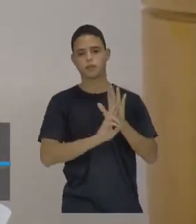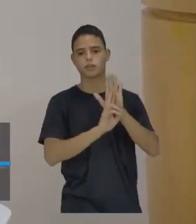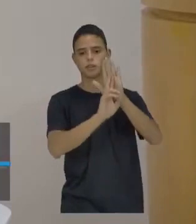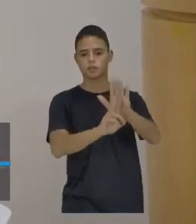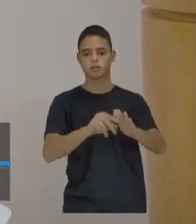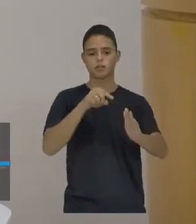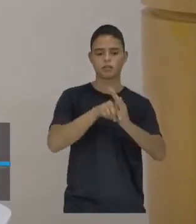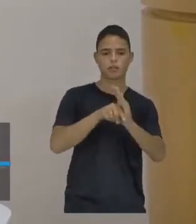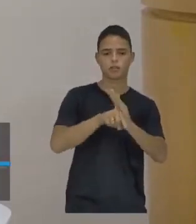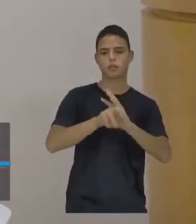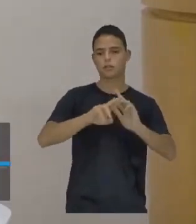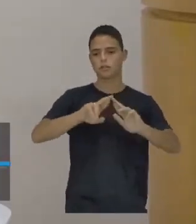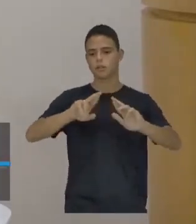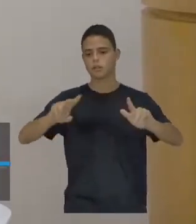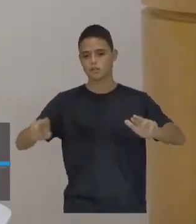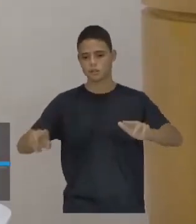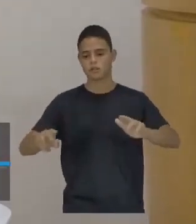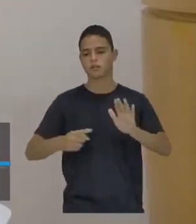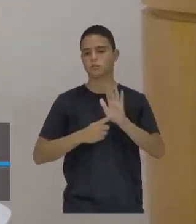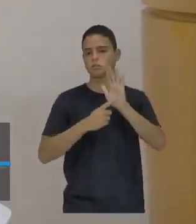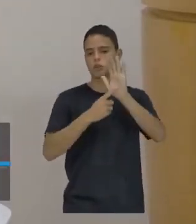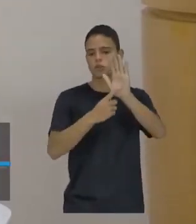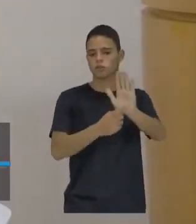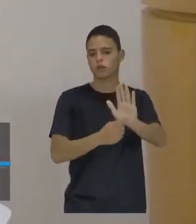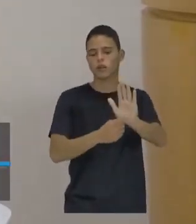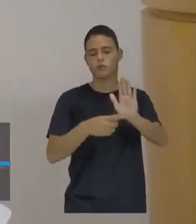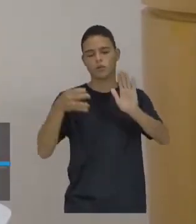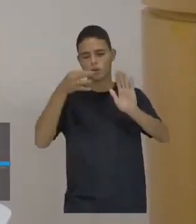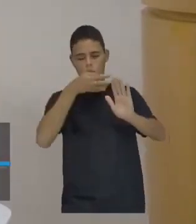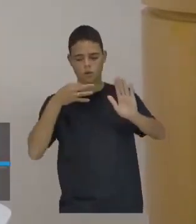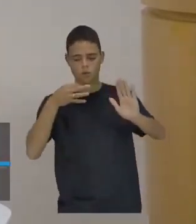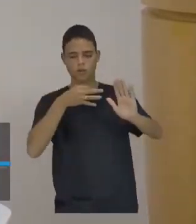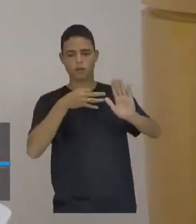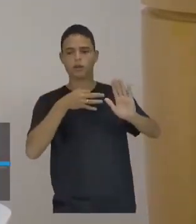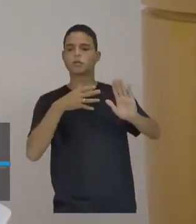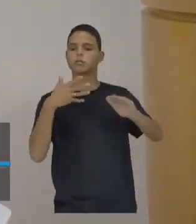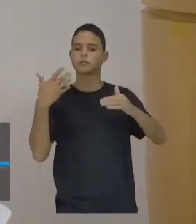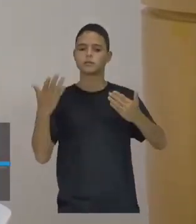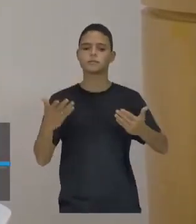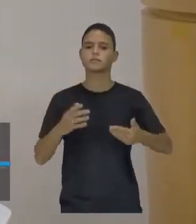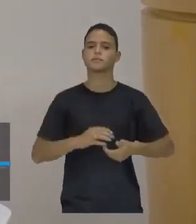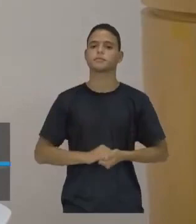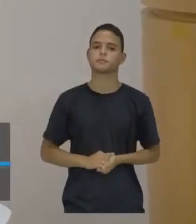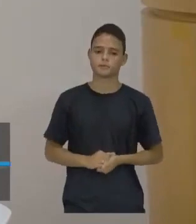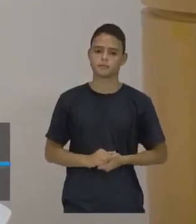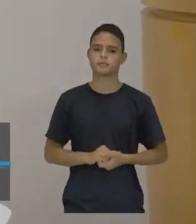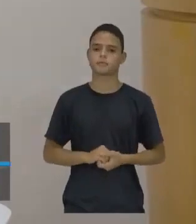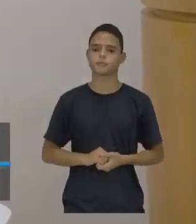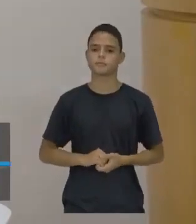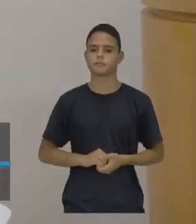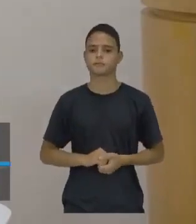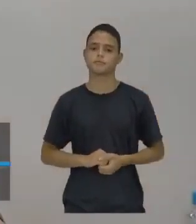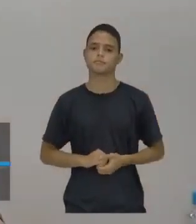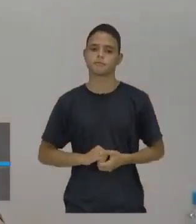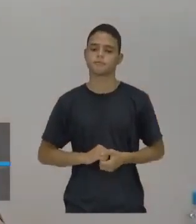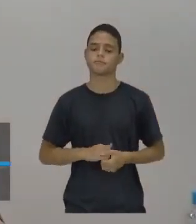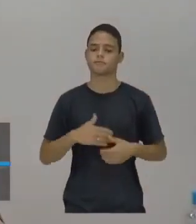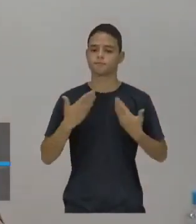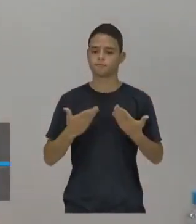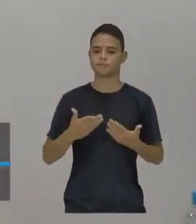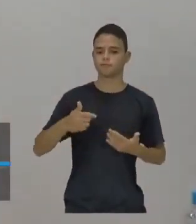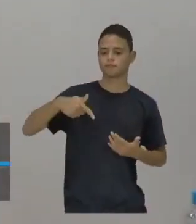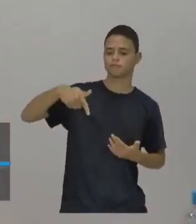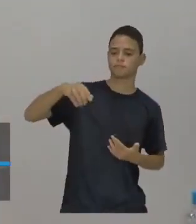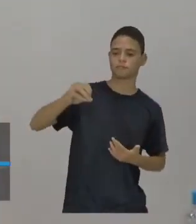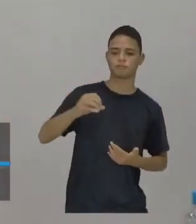trazendo pesquisa e o outro simplesmente falando de si, se colocando ali na situação e ironizando. Também, ironizando. Na verdade, ele fala assim, com 70 anos, olha,